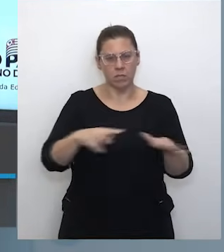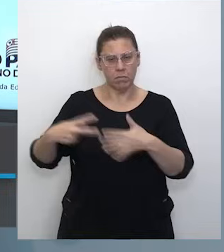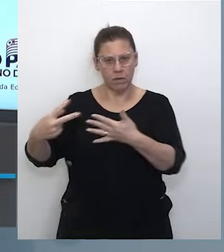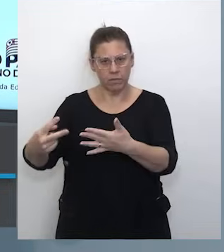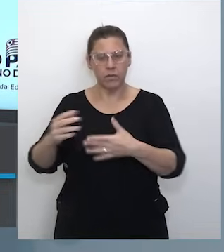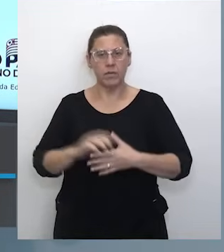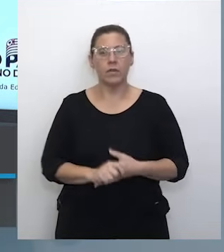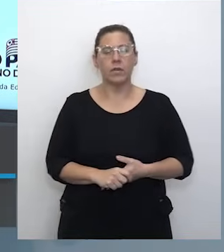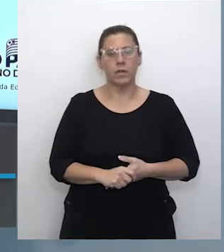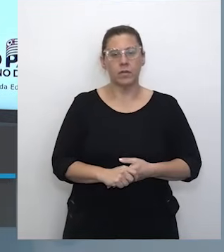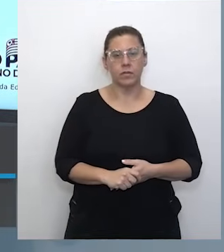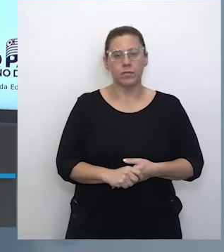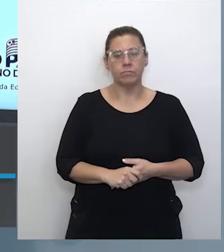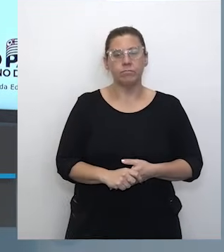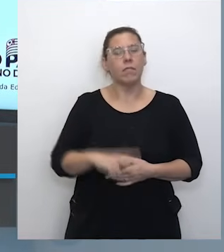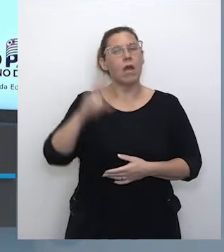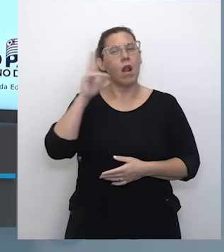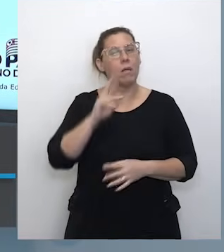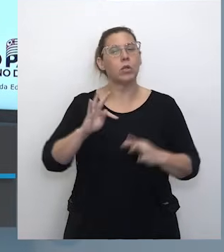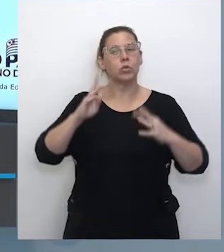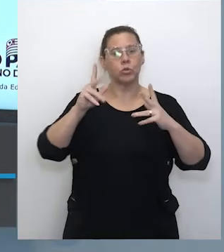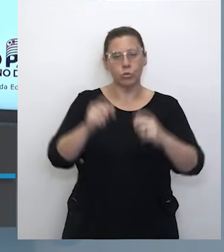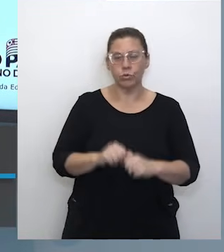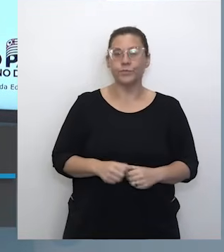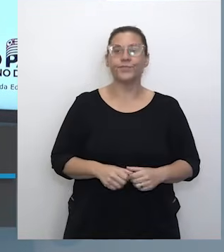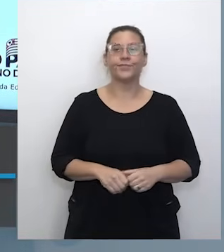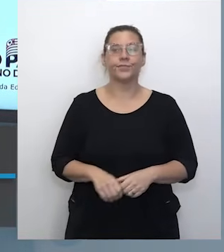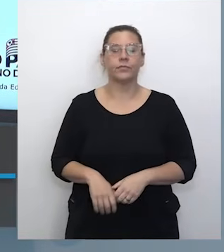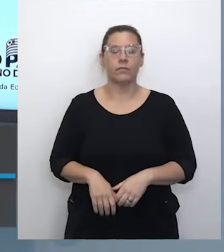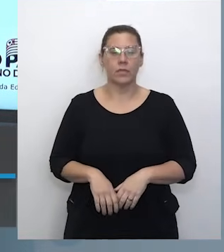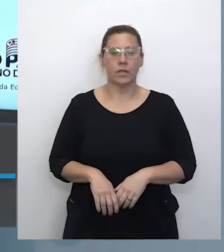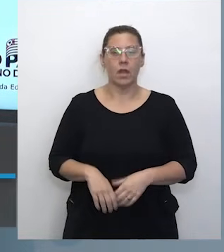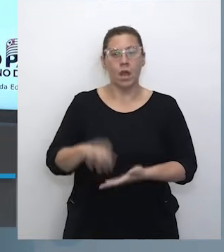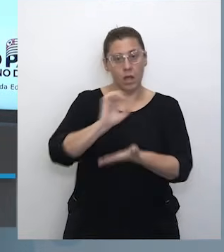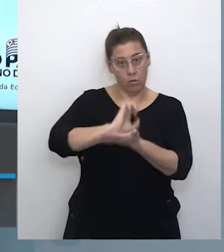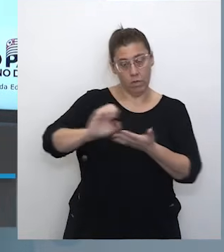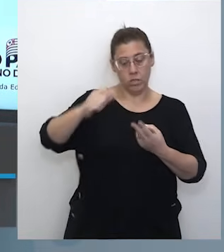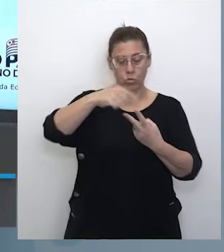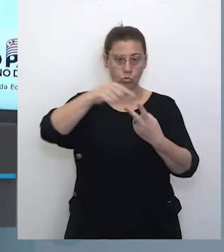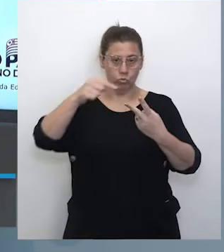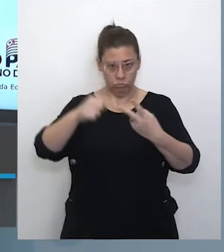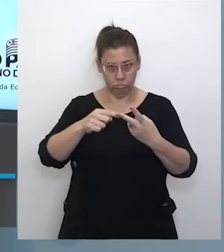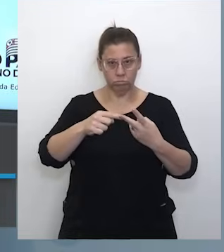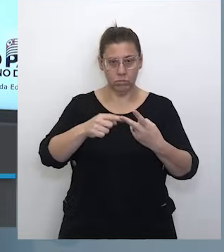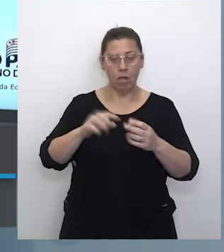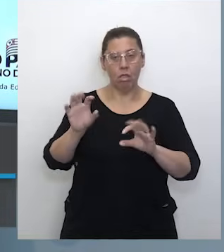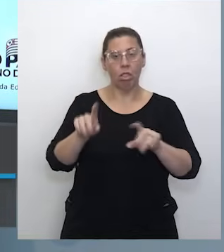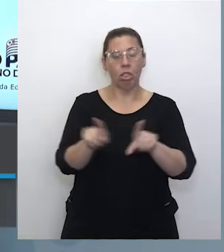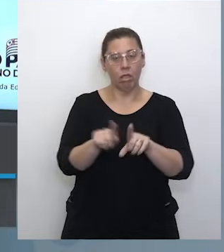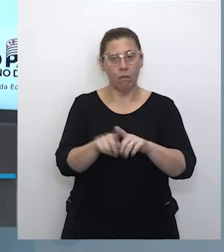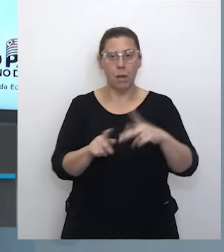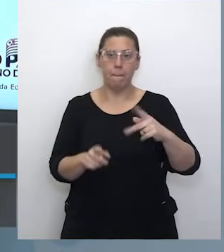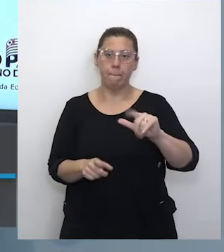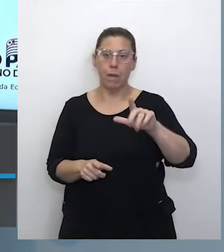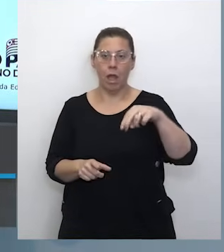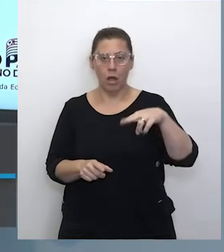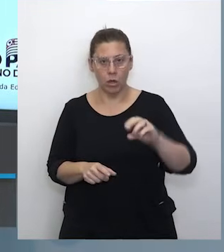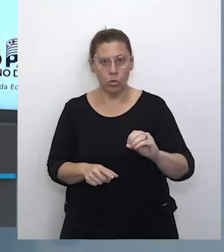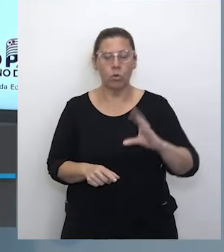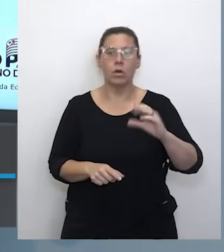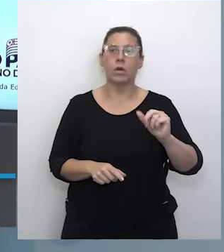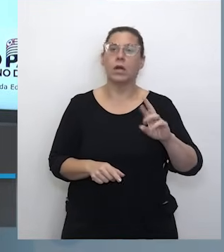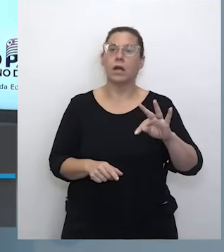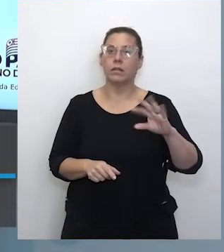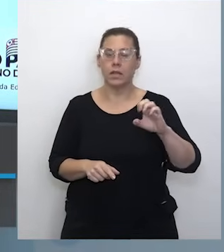vem, a gente vai voltar a falar de equação de 2 variáveis e fazer mais gráfico e plano cartesiano. Eu escolhi essas aulas porque